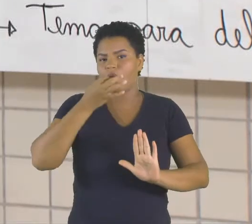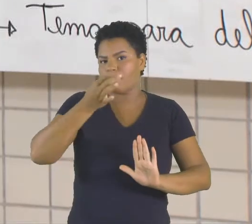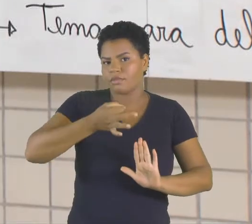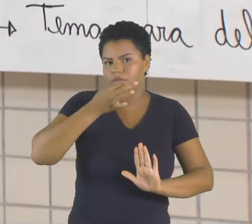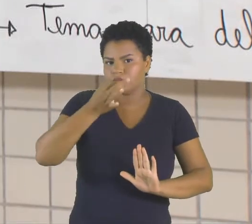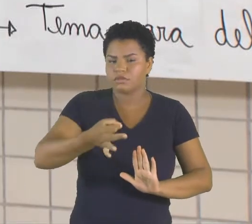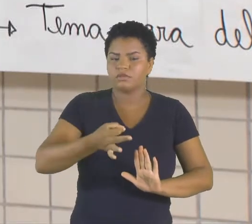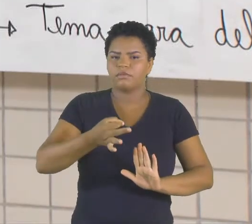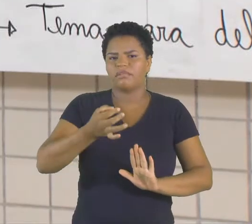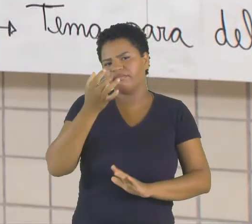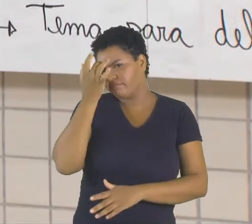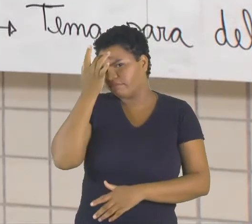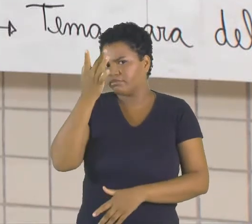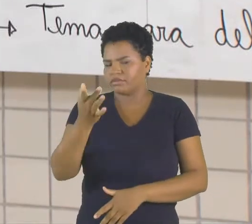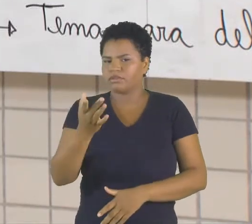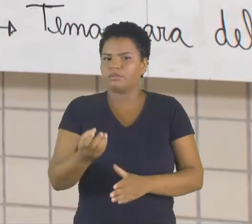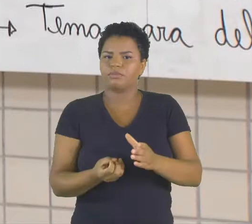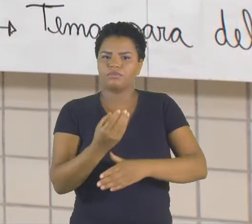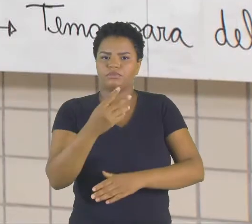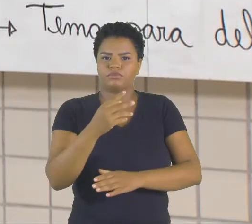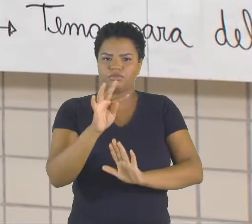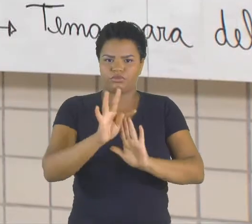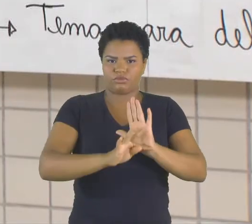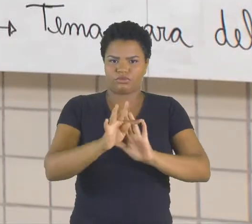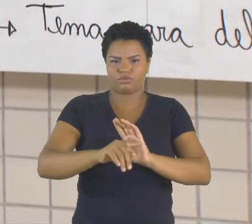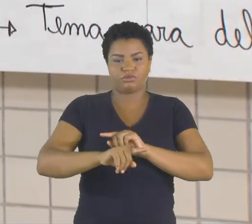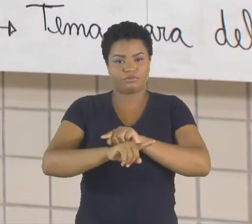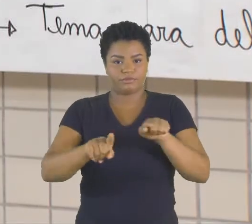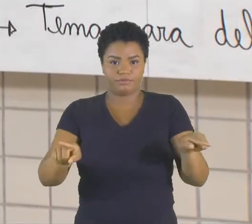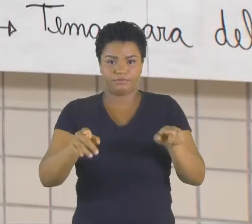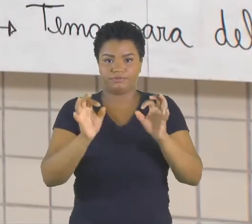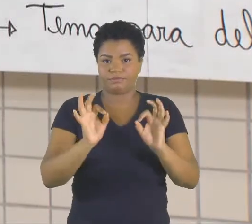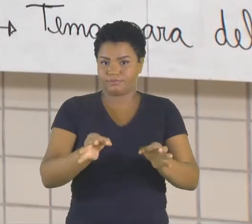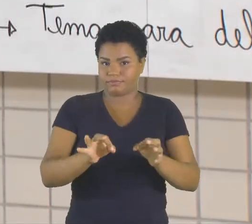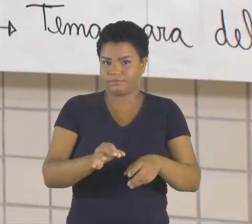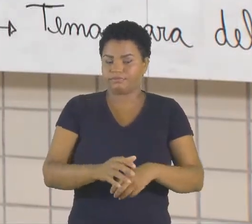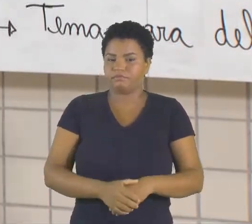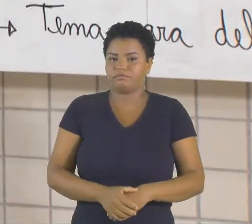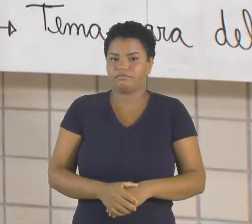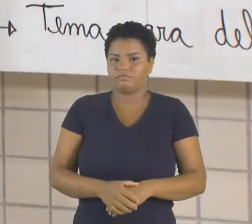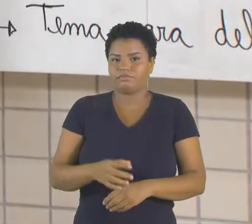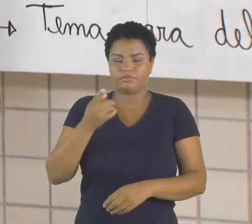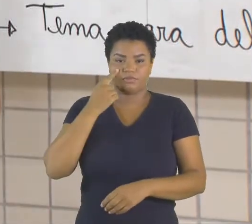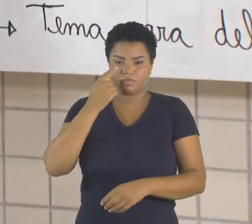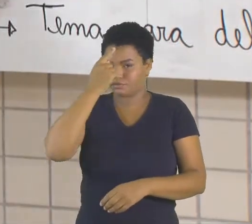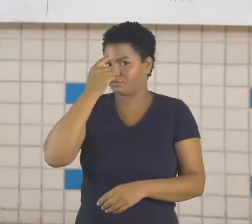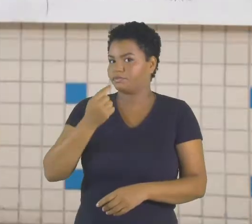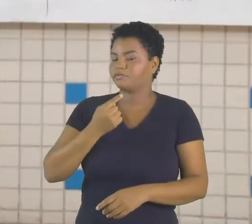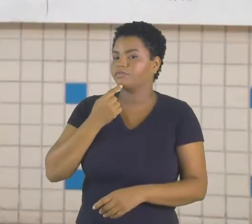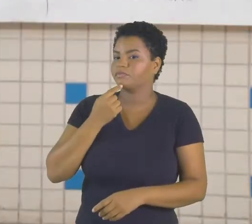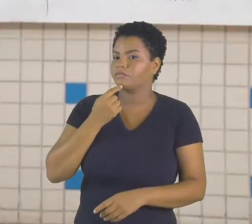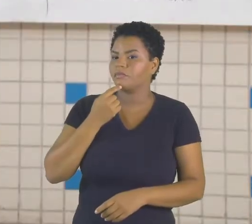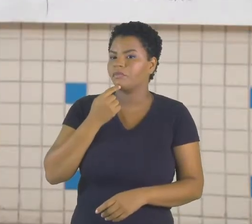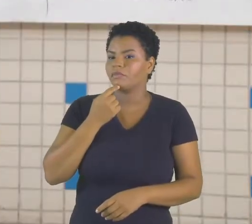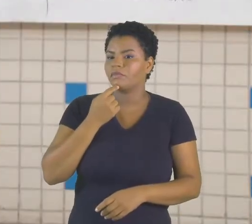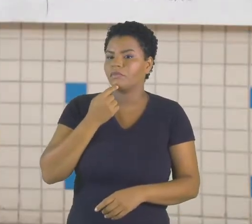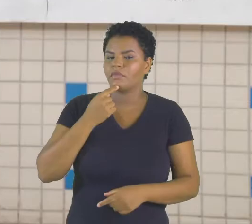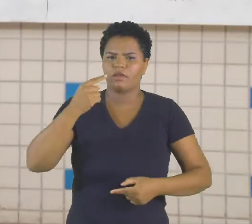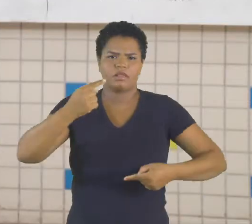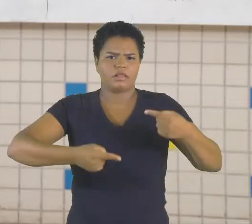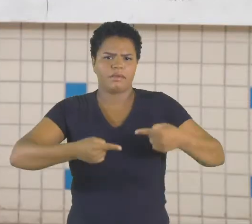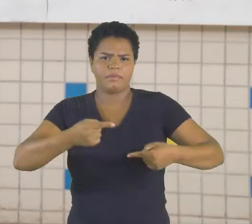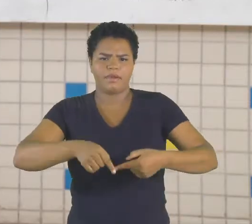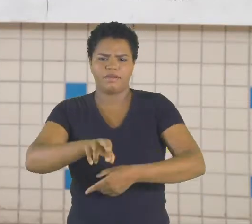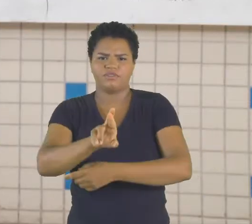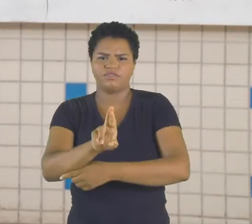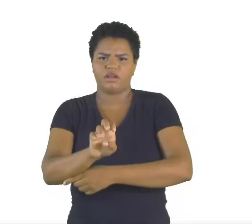facilitar as produções textuais de vocês, certo? Mas vamos ver aqui a imagem? O que é mesmo um debate regrado?